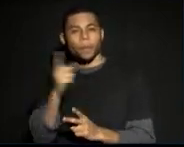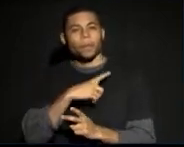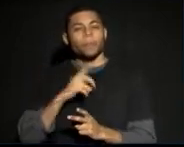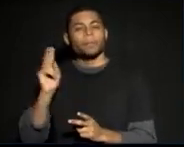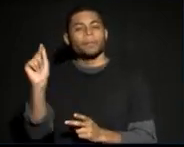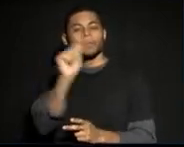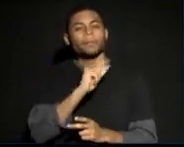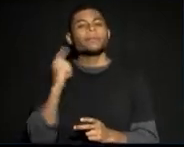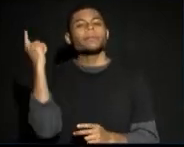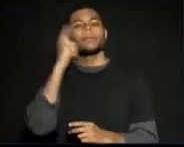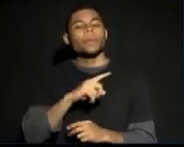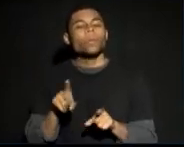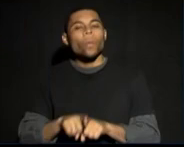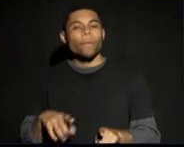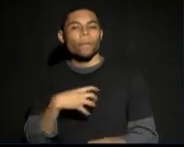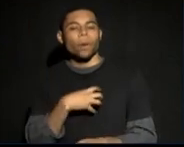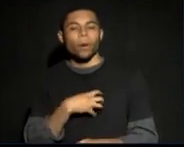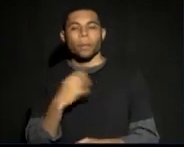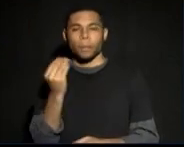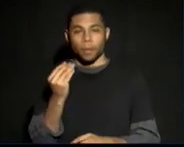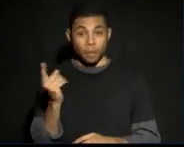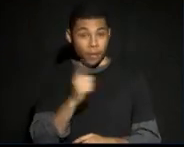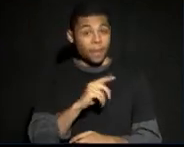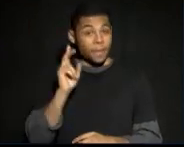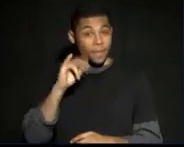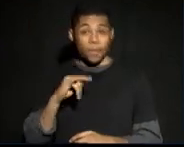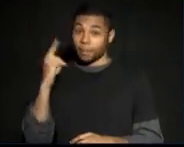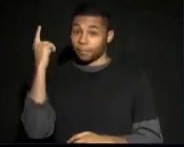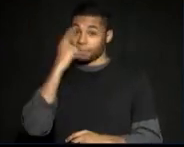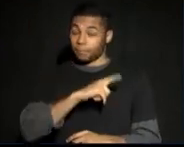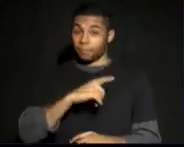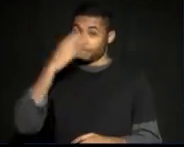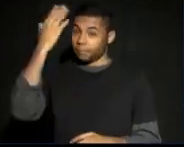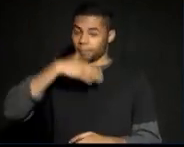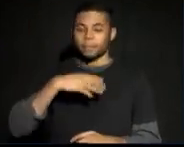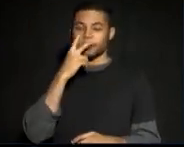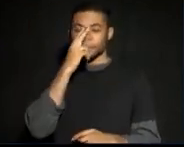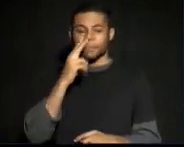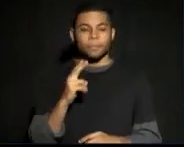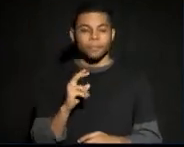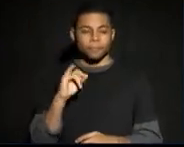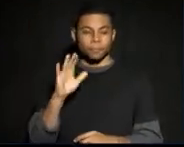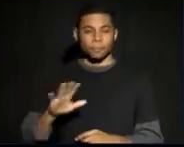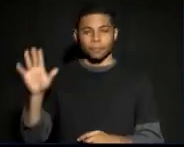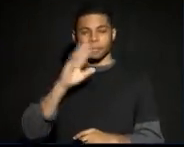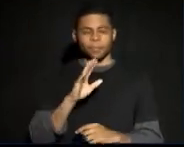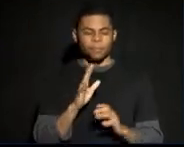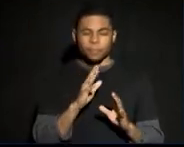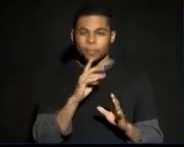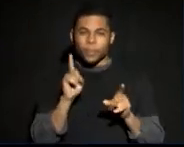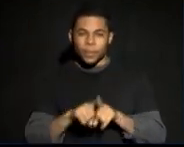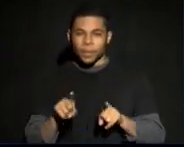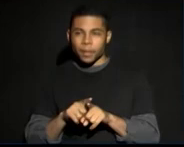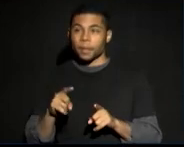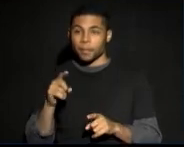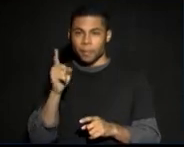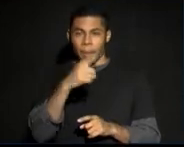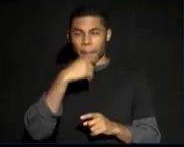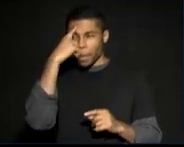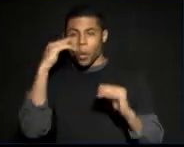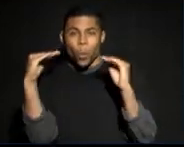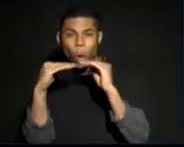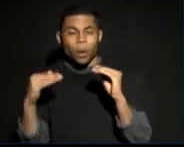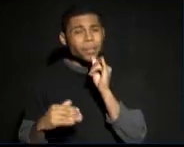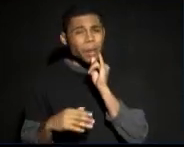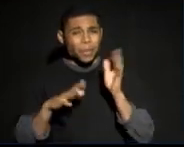Talvez seja uma fórmula é que vai ter um resultado na verdade o estado saísse do zero a zero Porque no final está